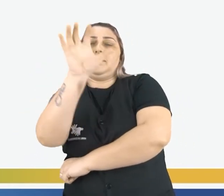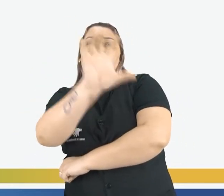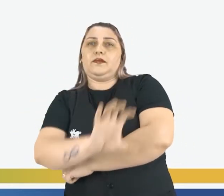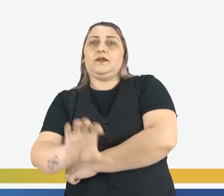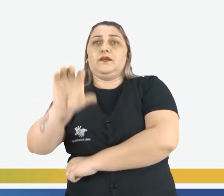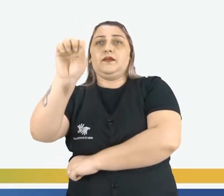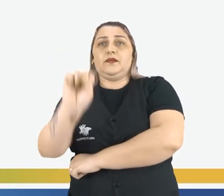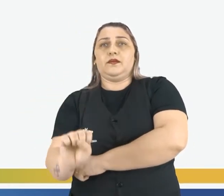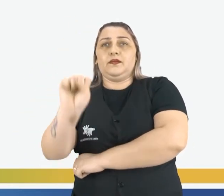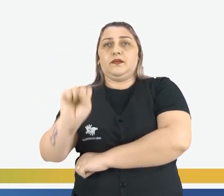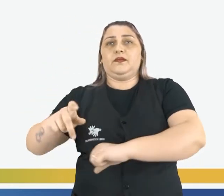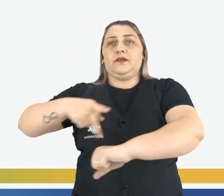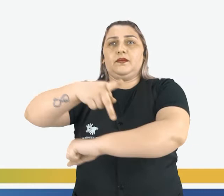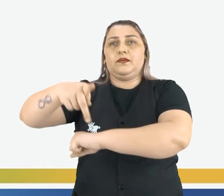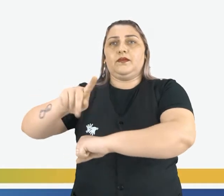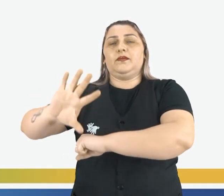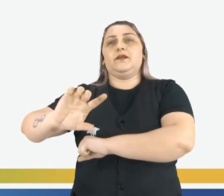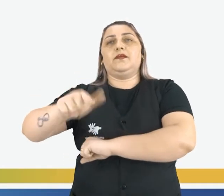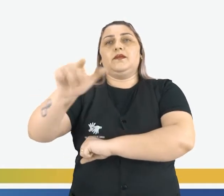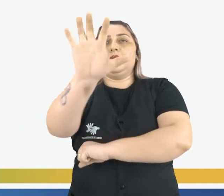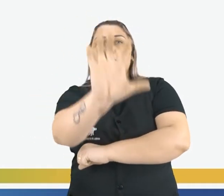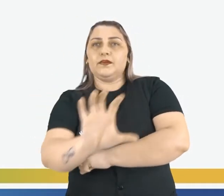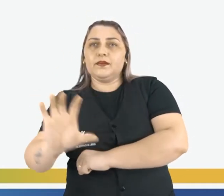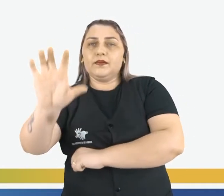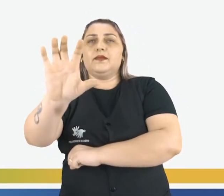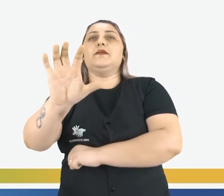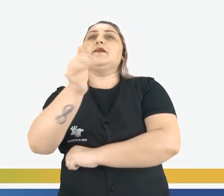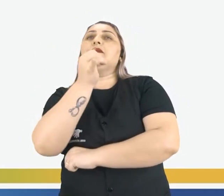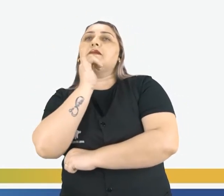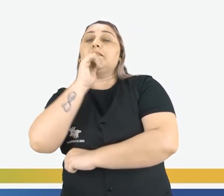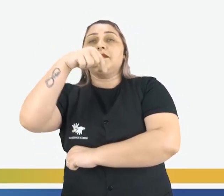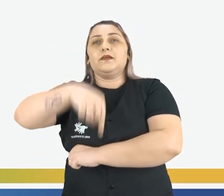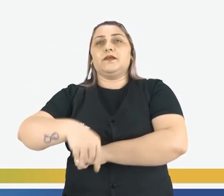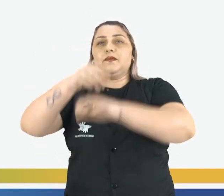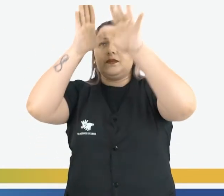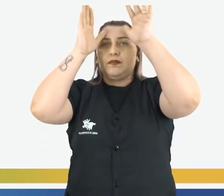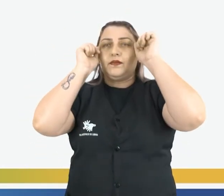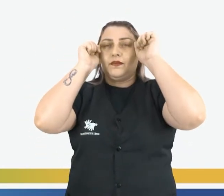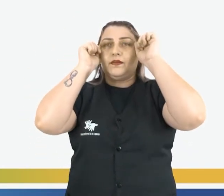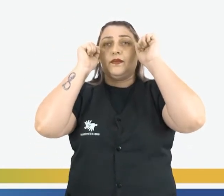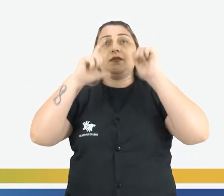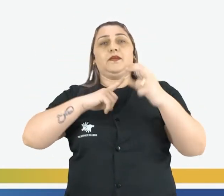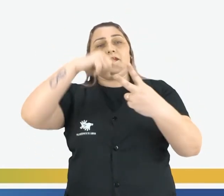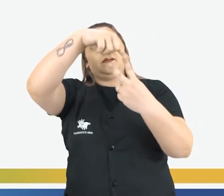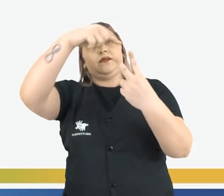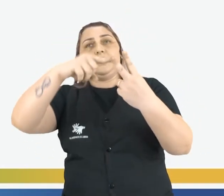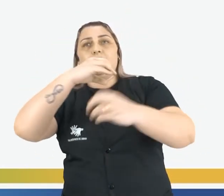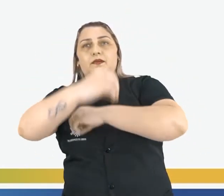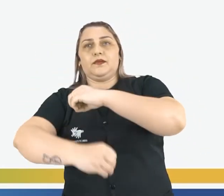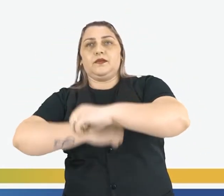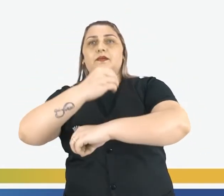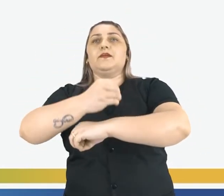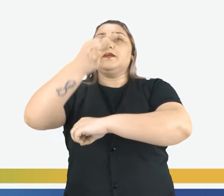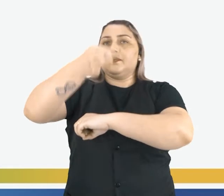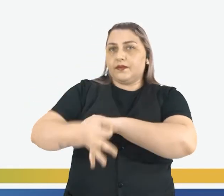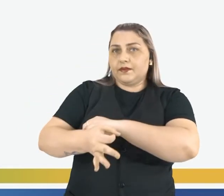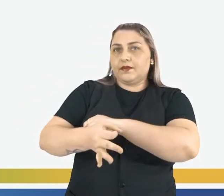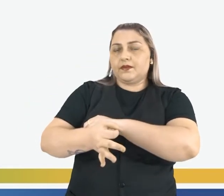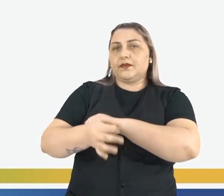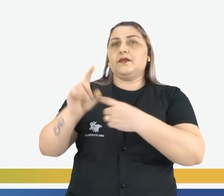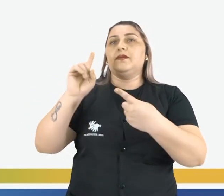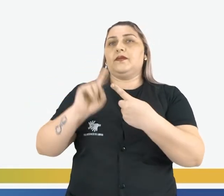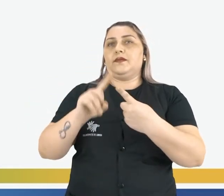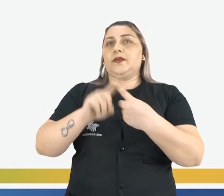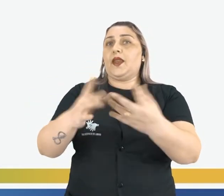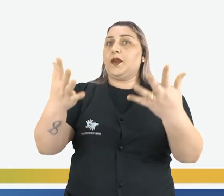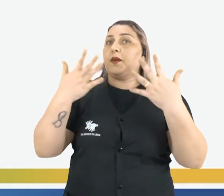do país. Nas demais regiões, por exemplo, aqui no Acre, há duas estações bem definidas. Uma estação